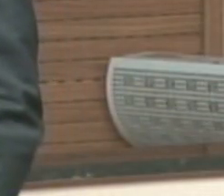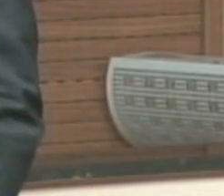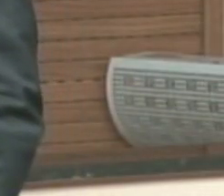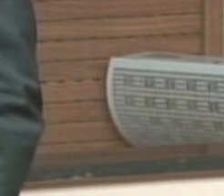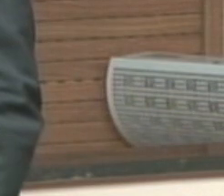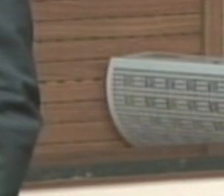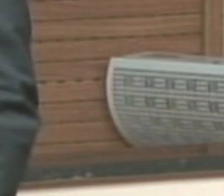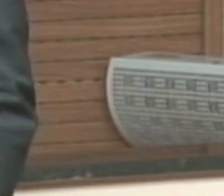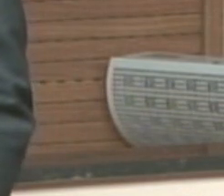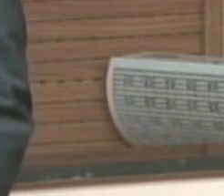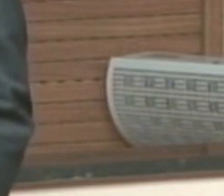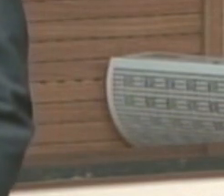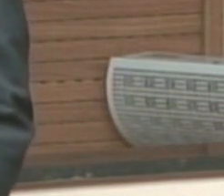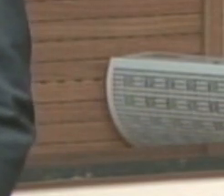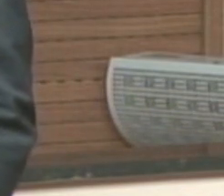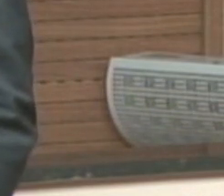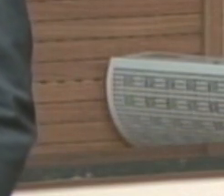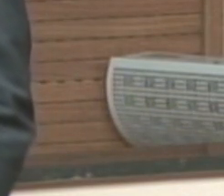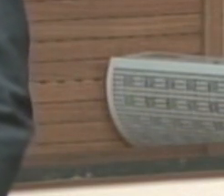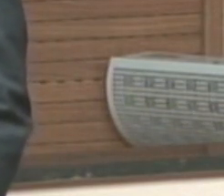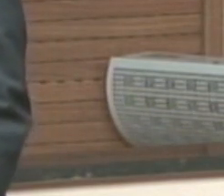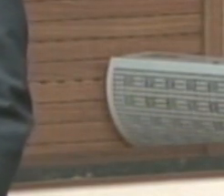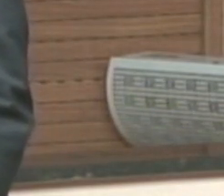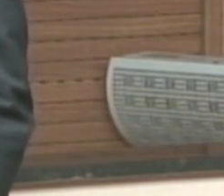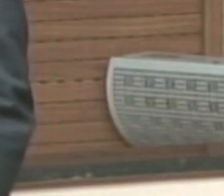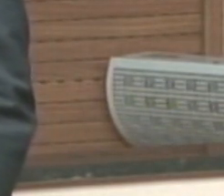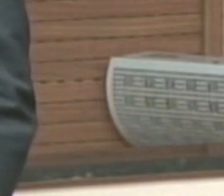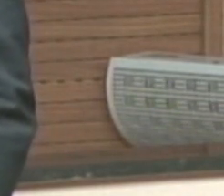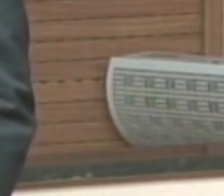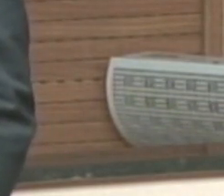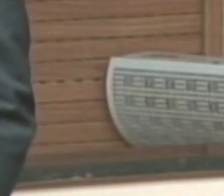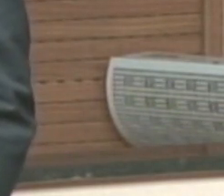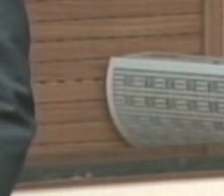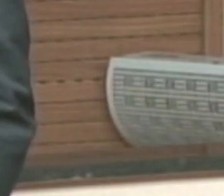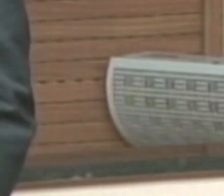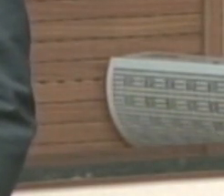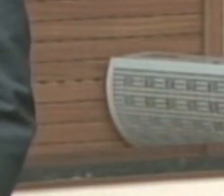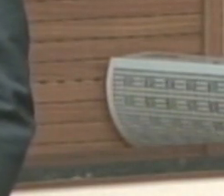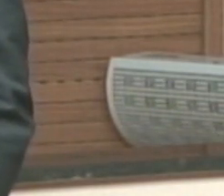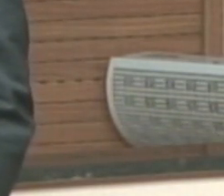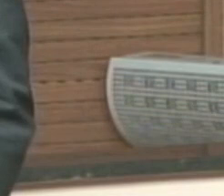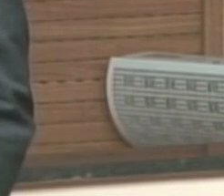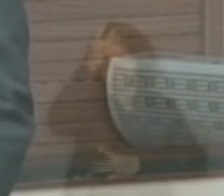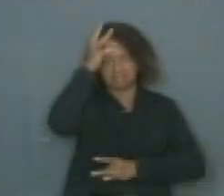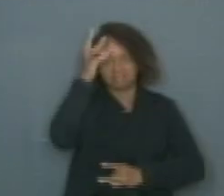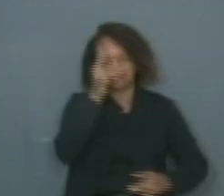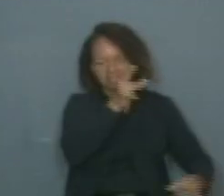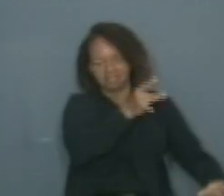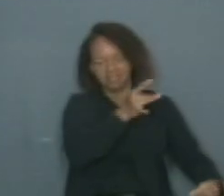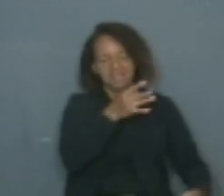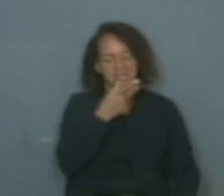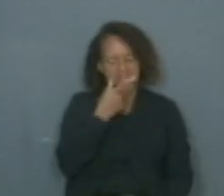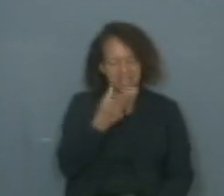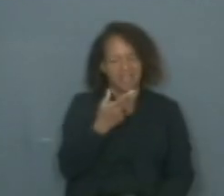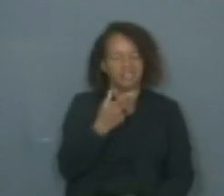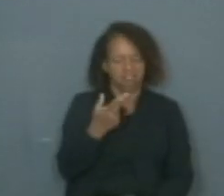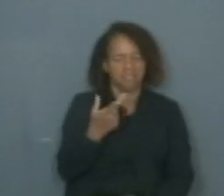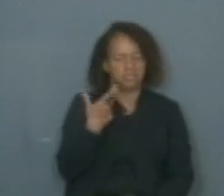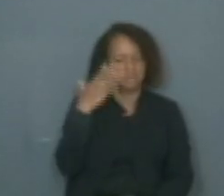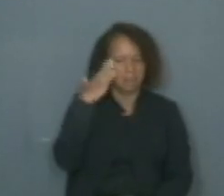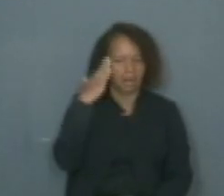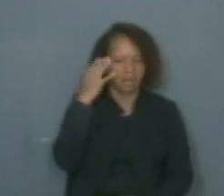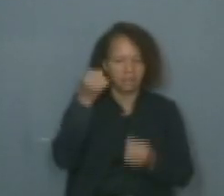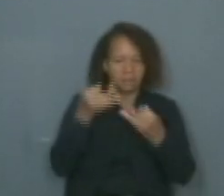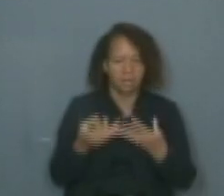Incorporo a fala de Vossa Excelência. Mas também, Eduardo, é engraçado, né? Um comunista falar de laicidade. Onde